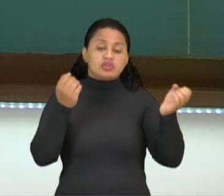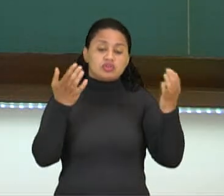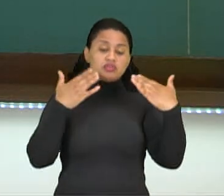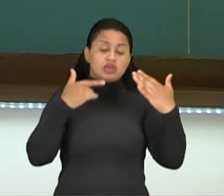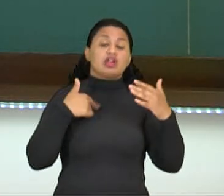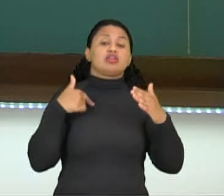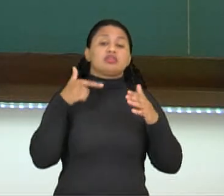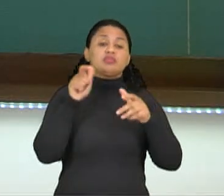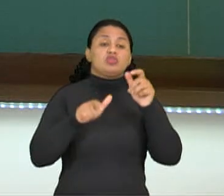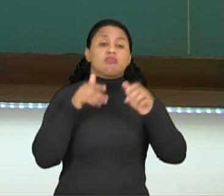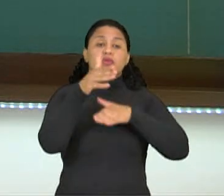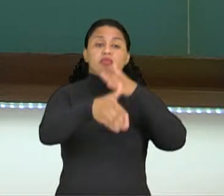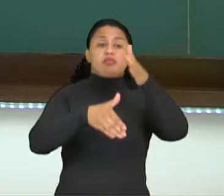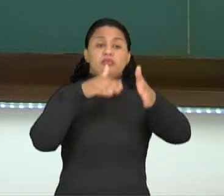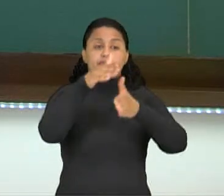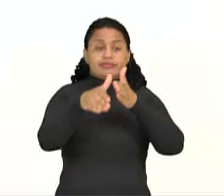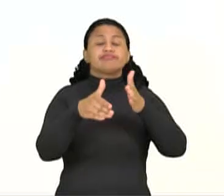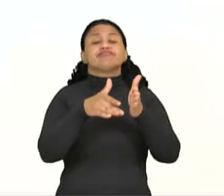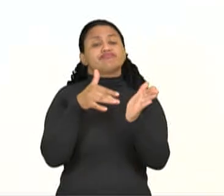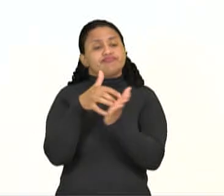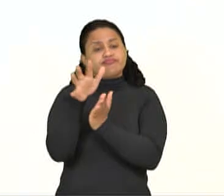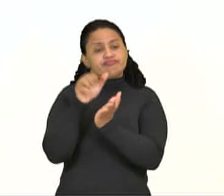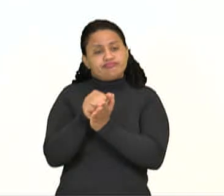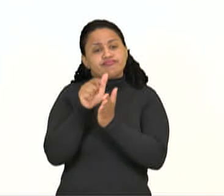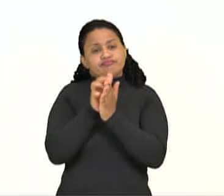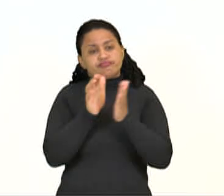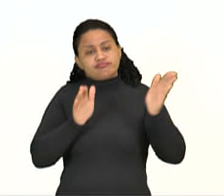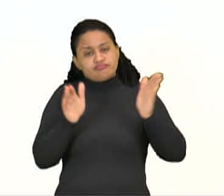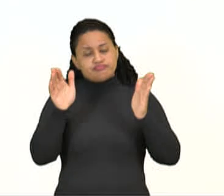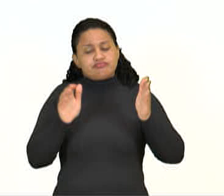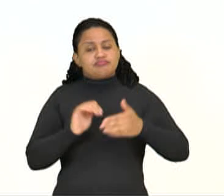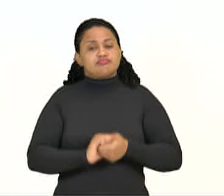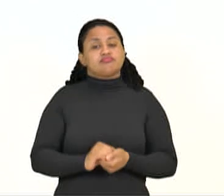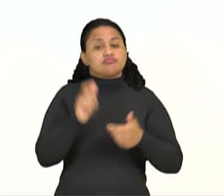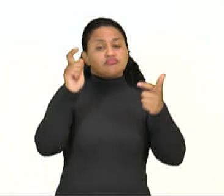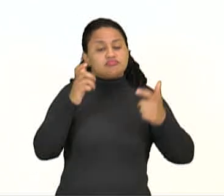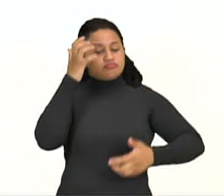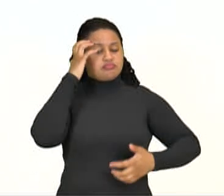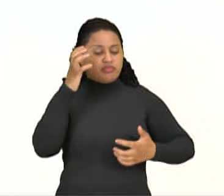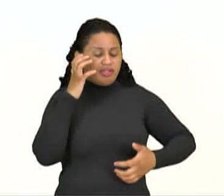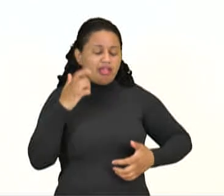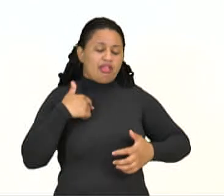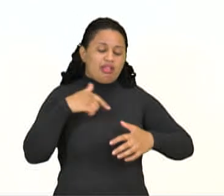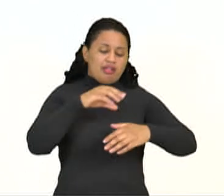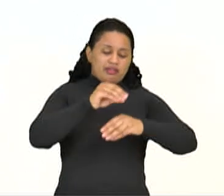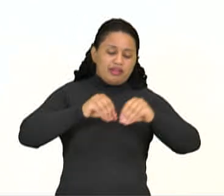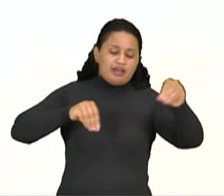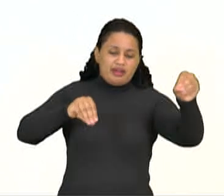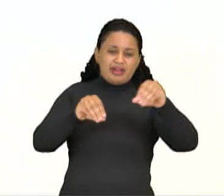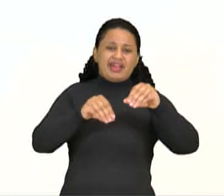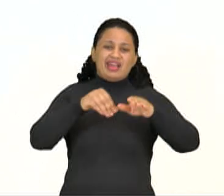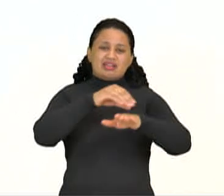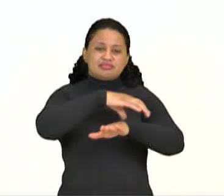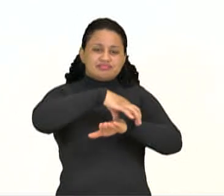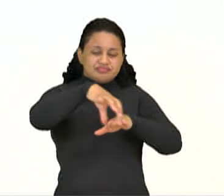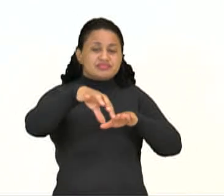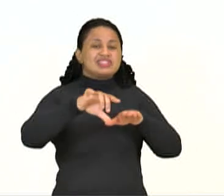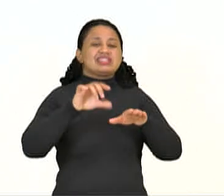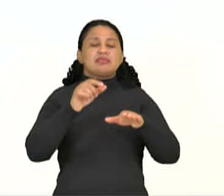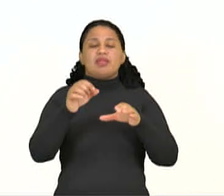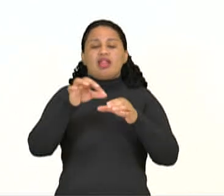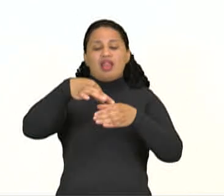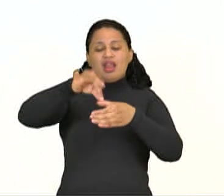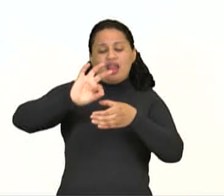aquele espaço e as multas vêm nesse tempo. Banhistas acabam deixando nas areias e no calçadão latas de